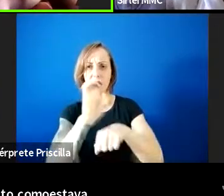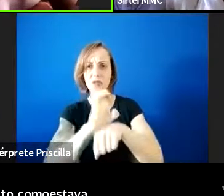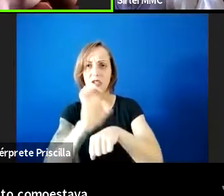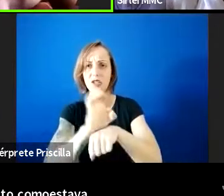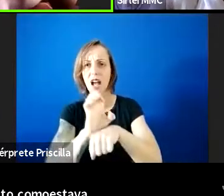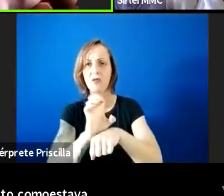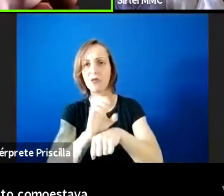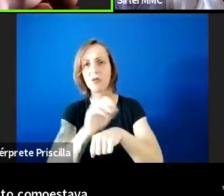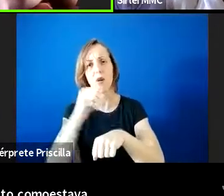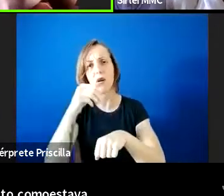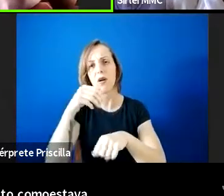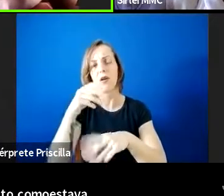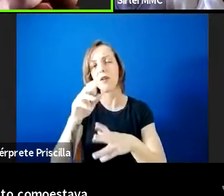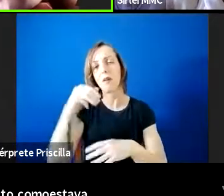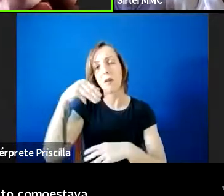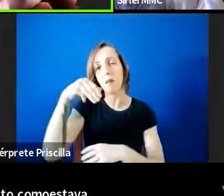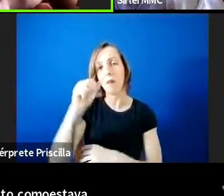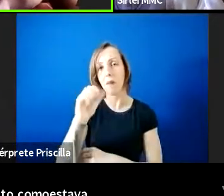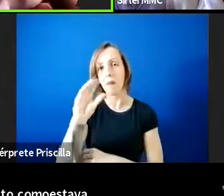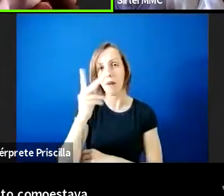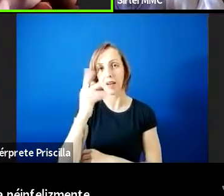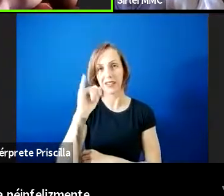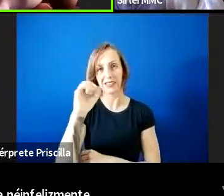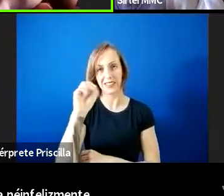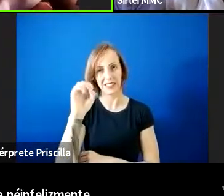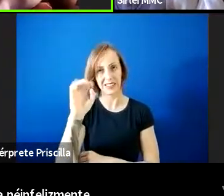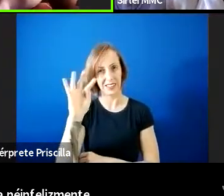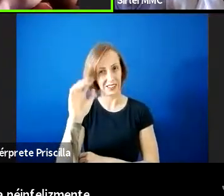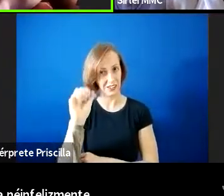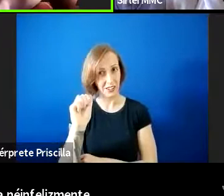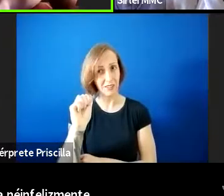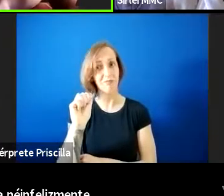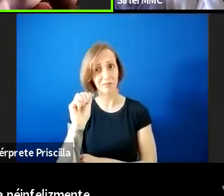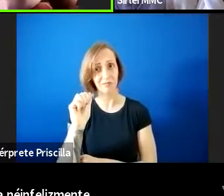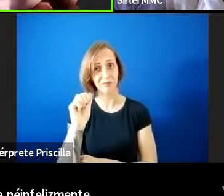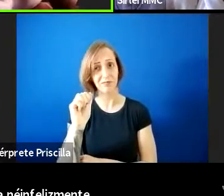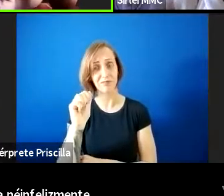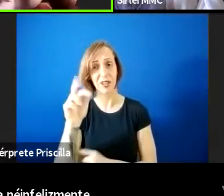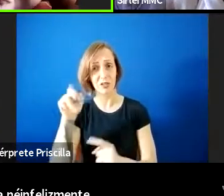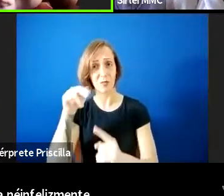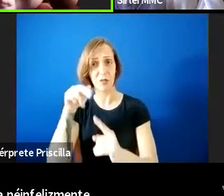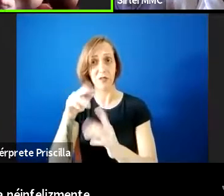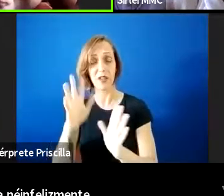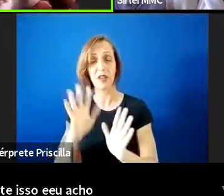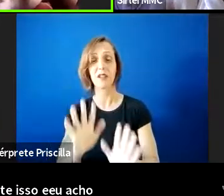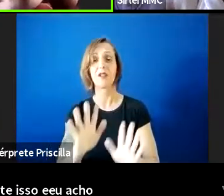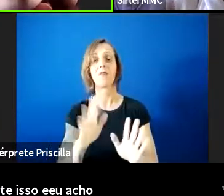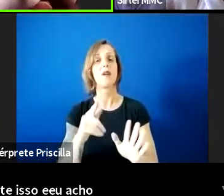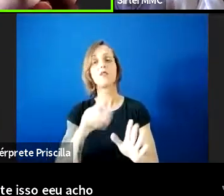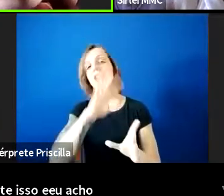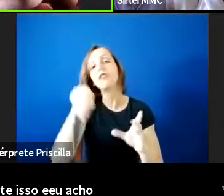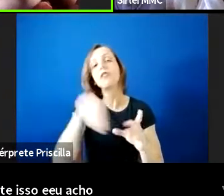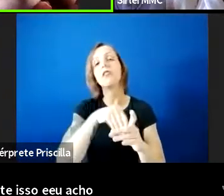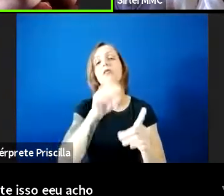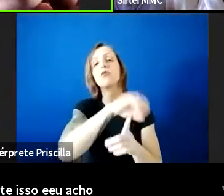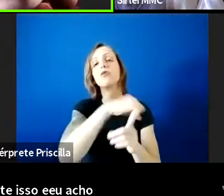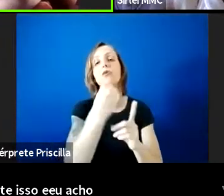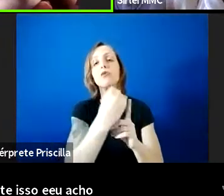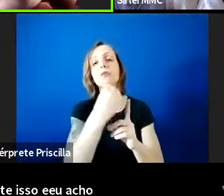existe isso. E eu acho que não é diferente dentro dos movimentos sociais também, falando aqui enquanto Estado do Rio Grande do